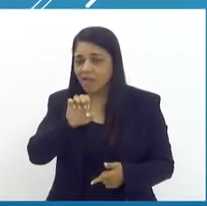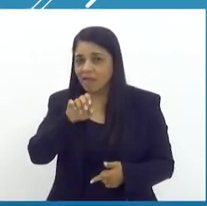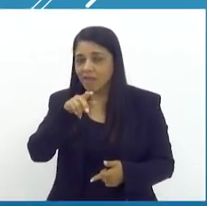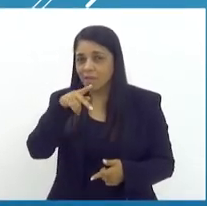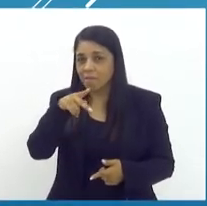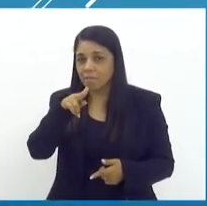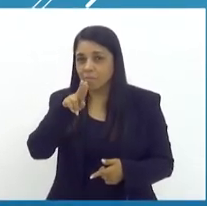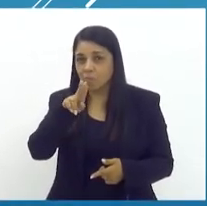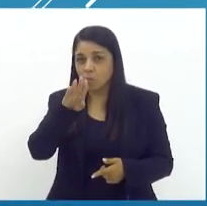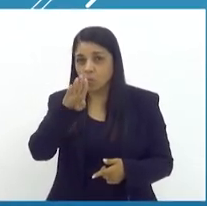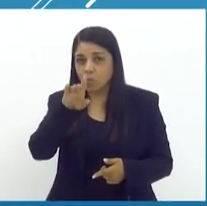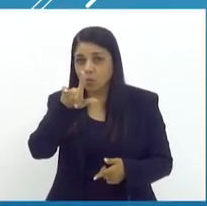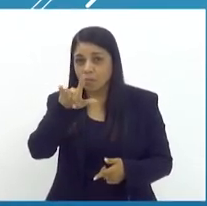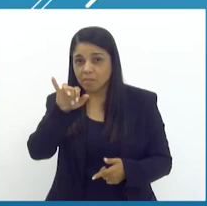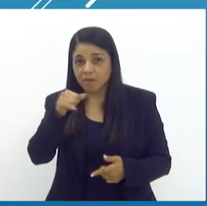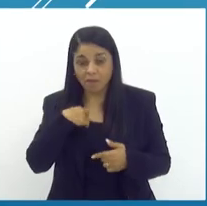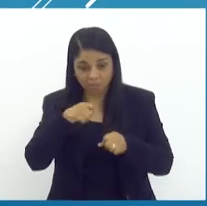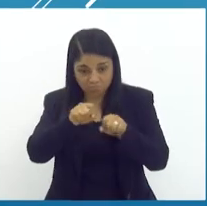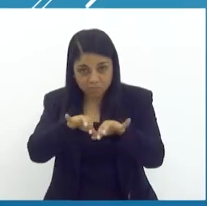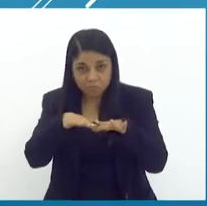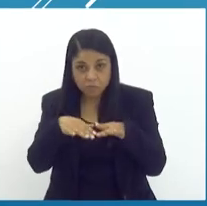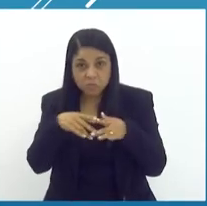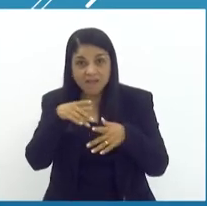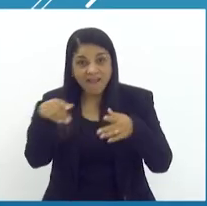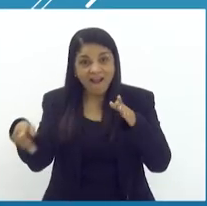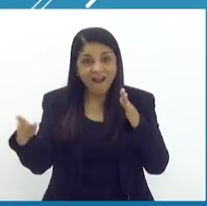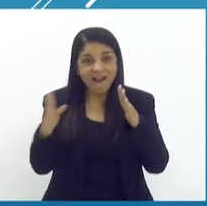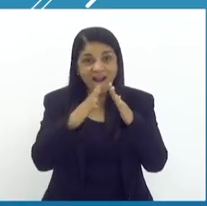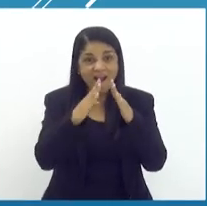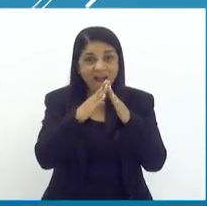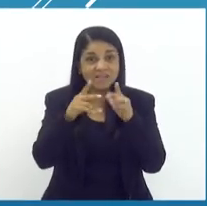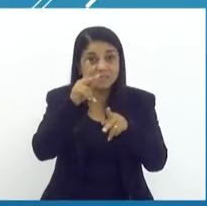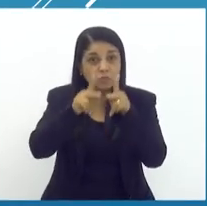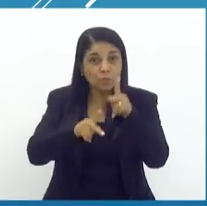do Povo como é que o povo discutir algo que não conhece